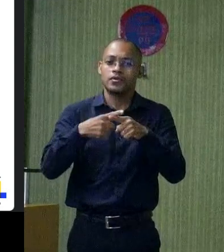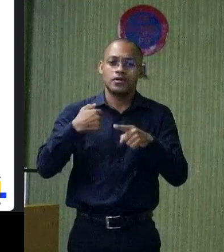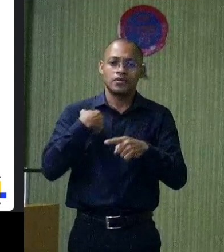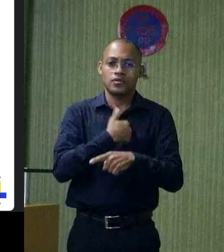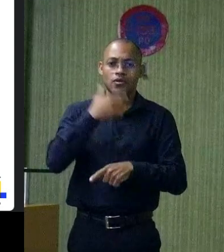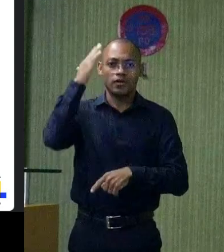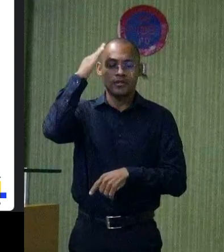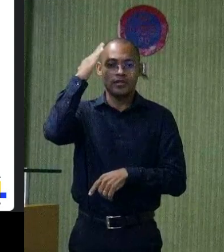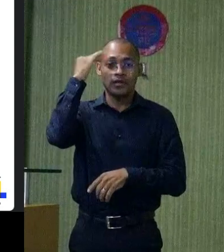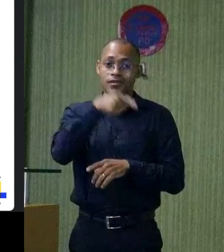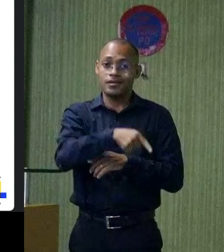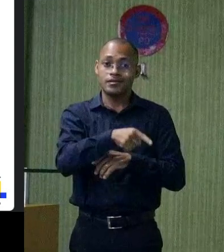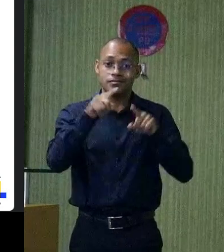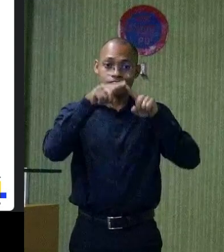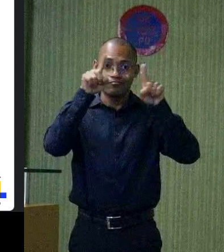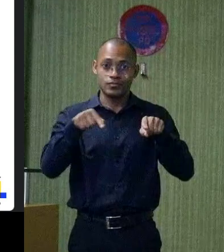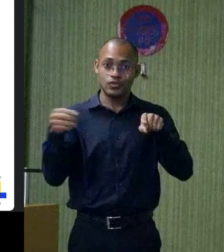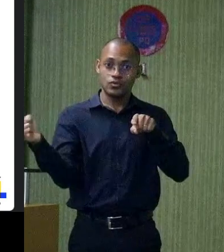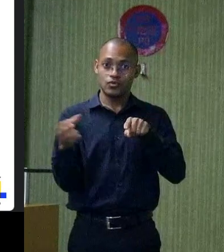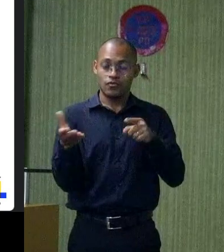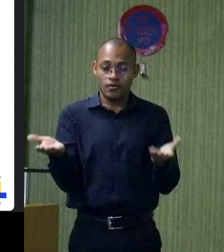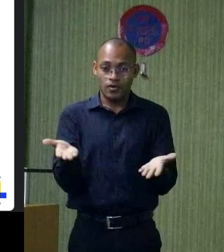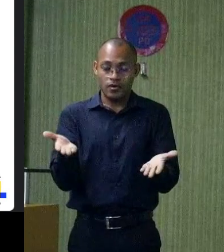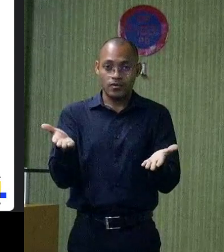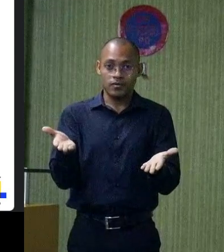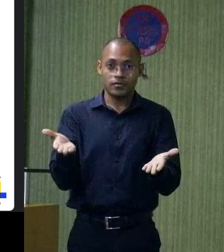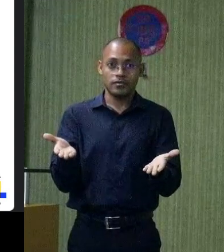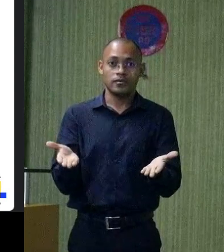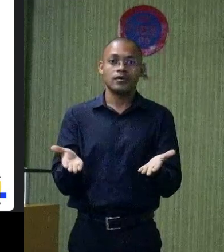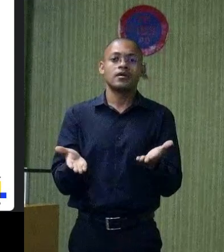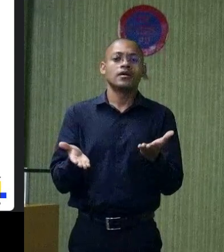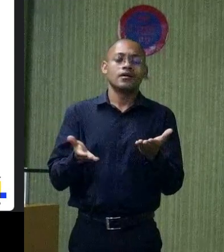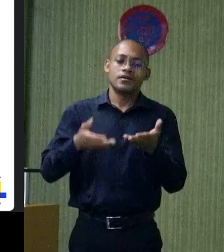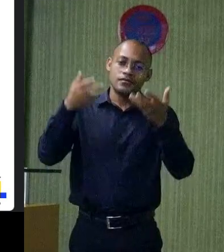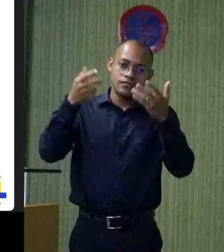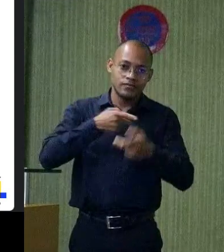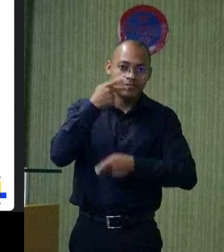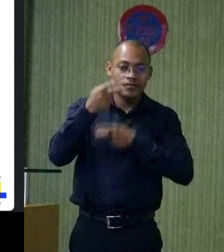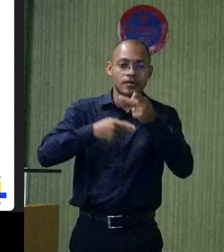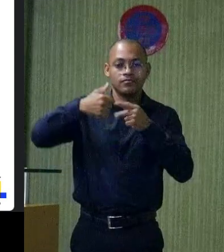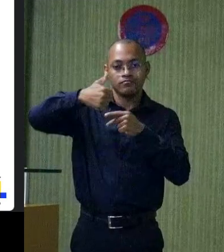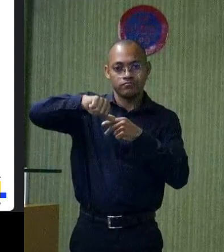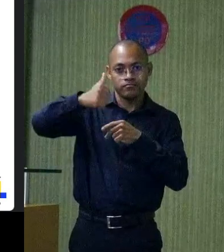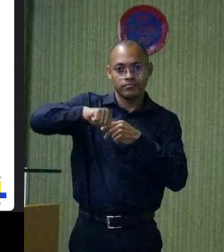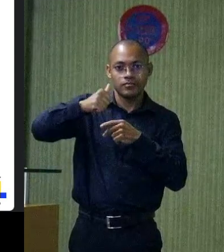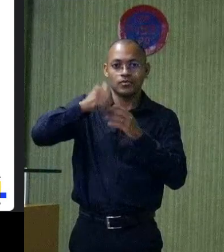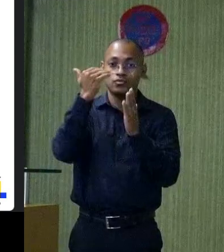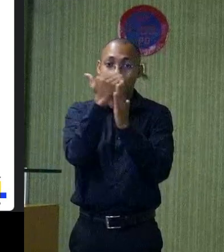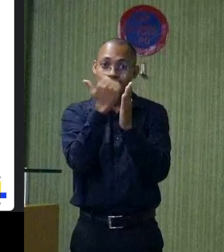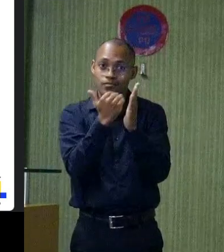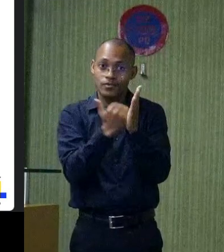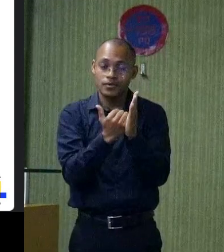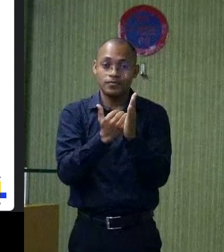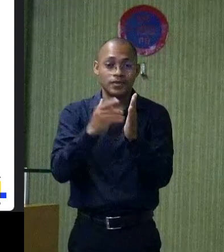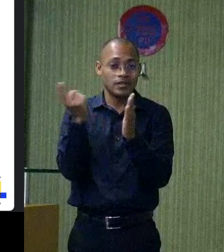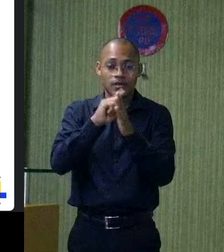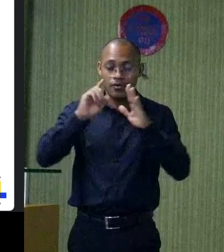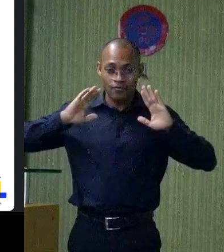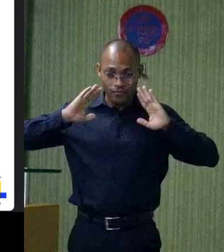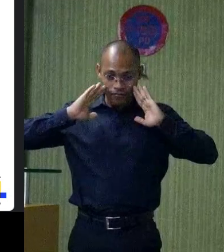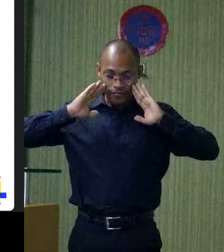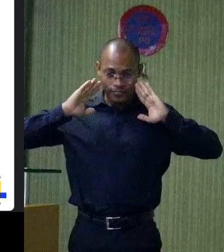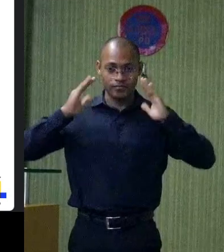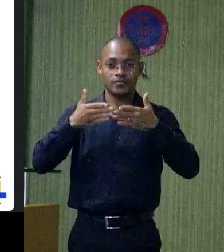atual pne Embora tenha f-e de da avaliação e do monitoramento do plano não se explicitamente menciona